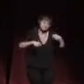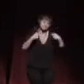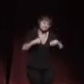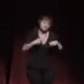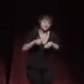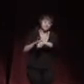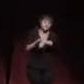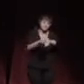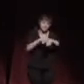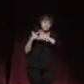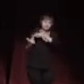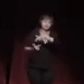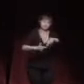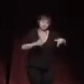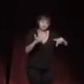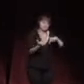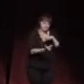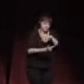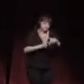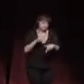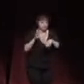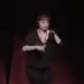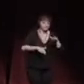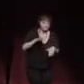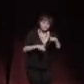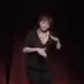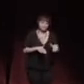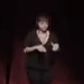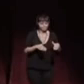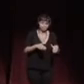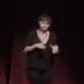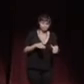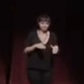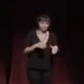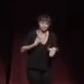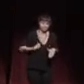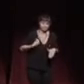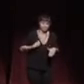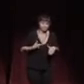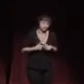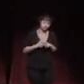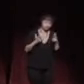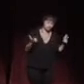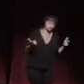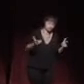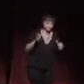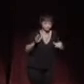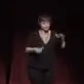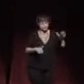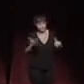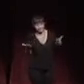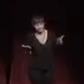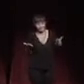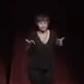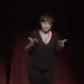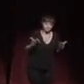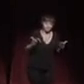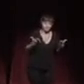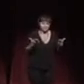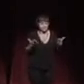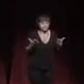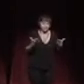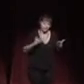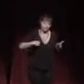operações, das quais, por alguma sorte da vida, ainda estamos, digamos, mais claros